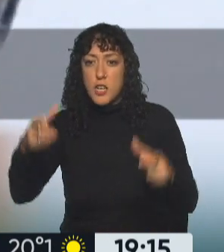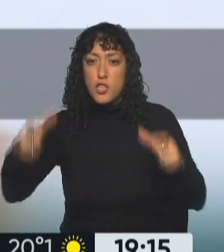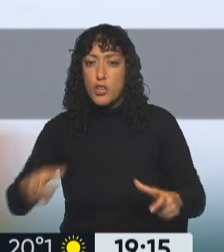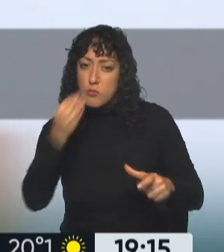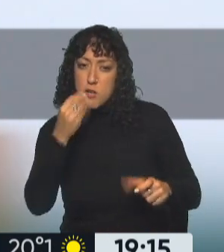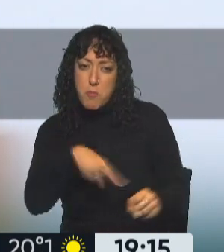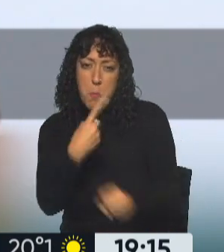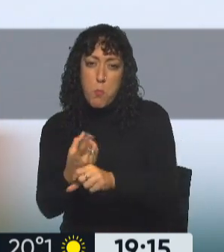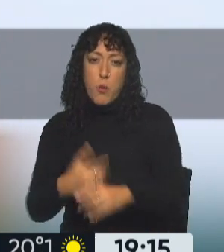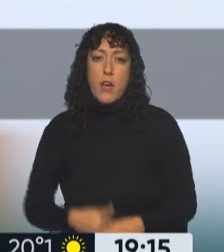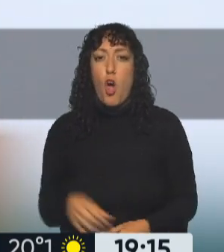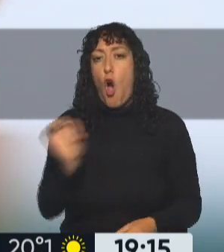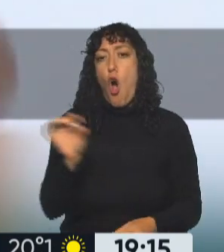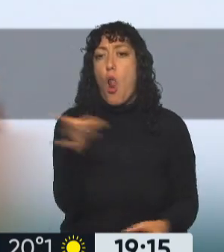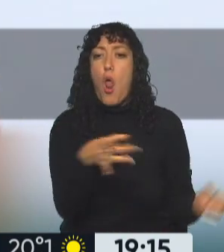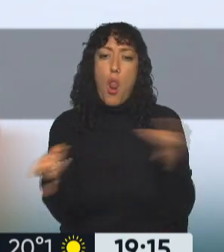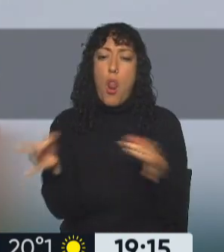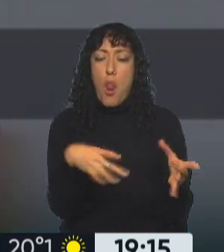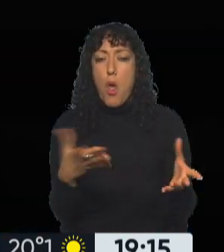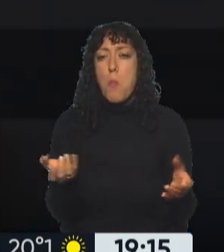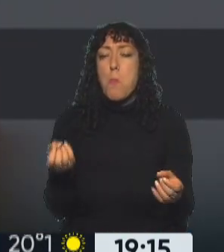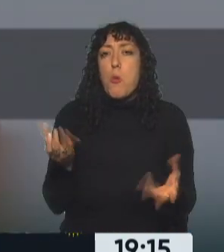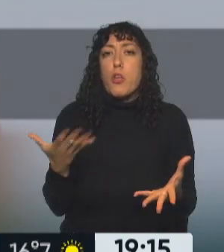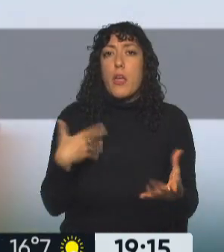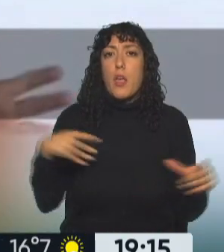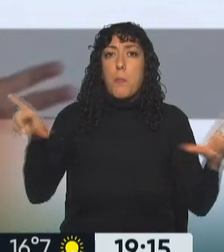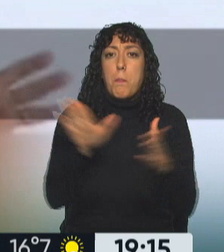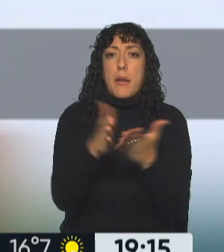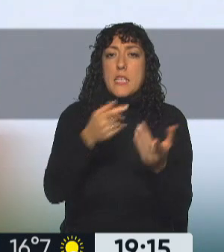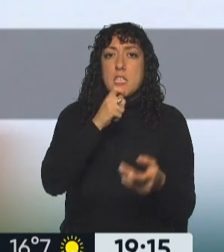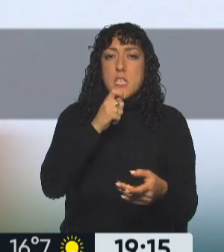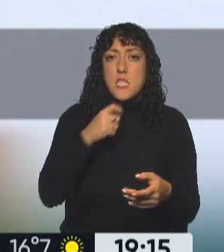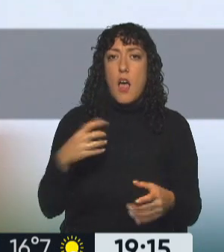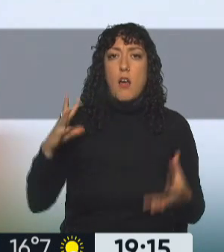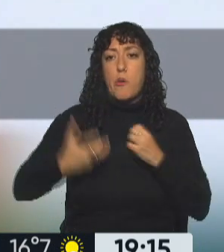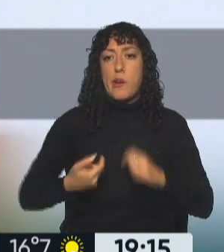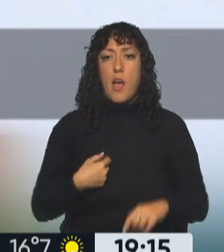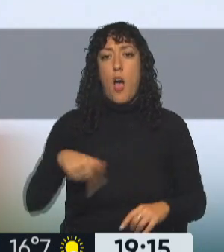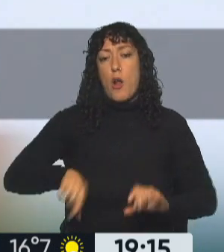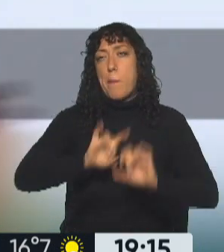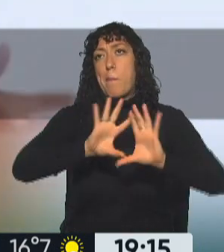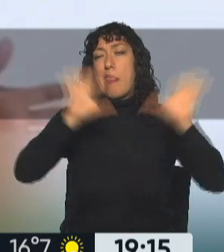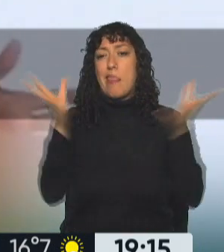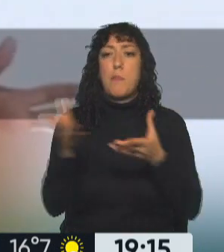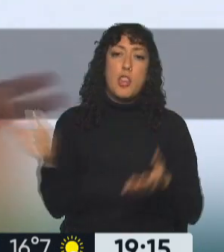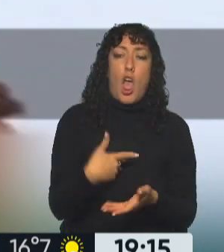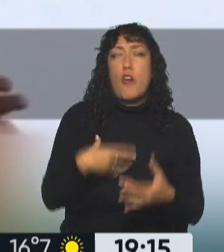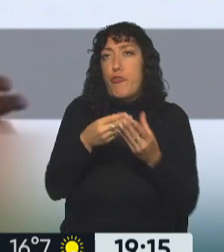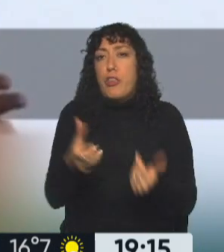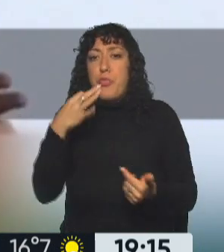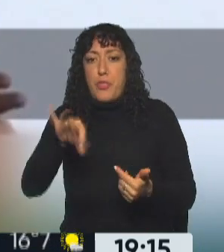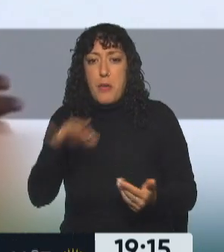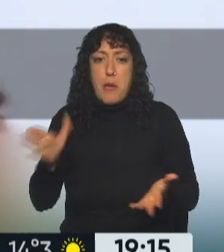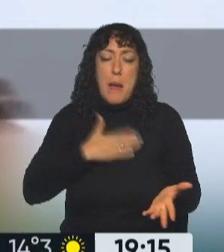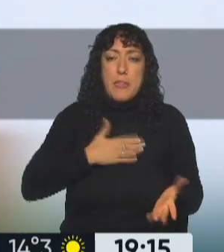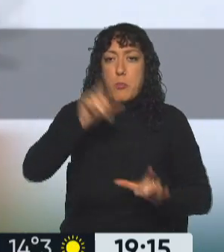Assim, quando sai, vem essa imprensa perturbar. Tudo agora é pandemia. Tem que acabar com esse negócio,